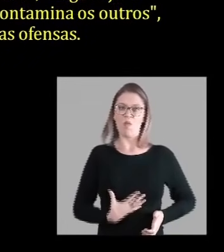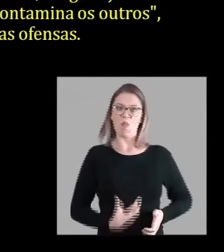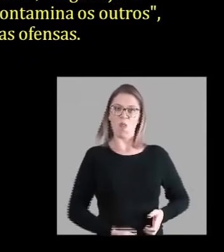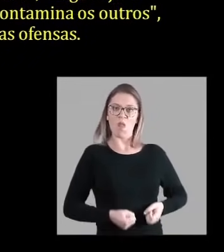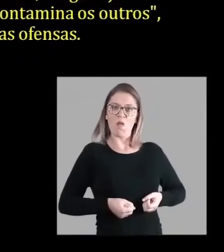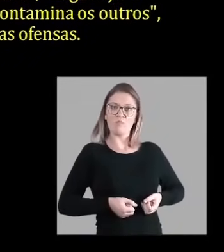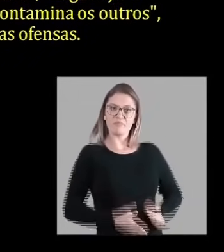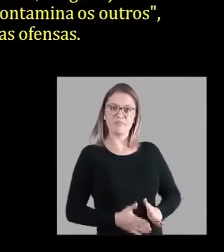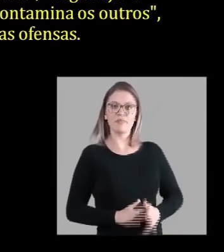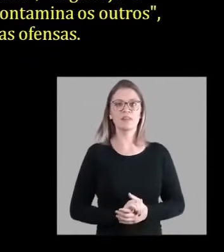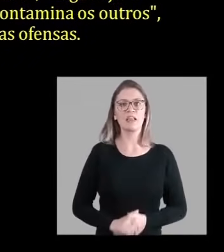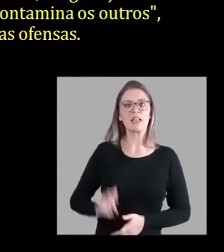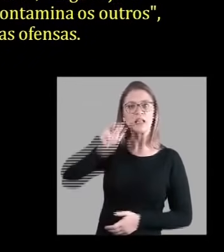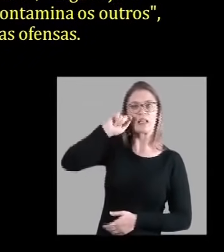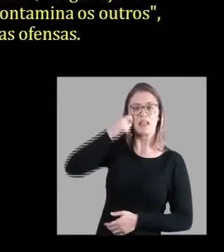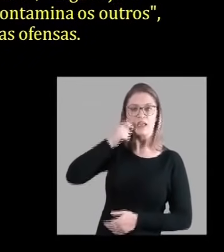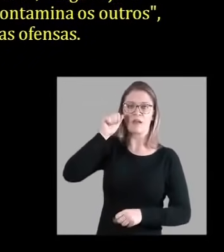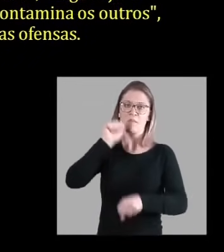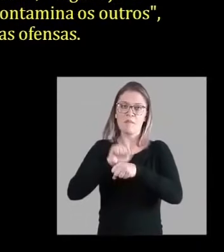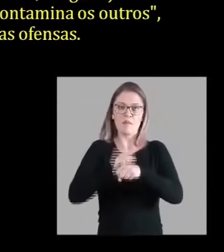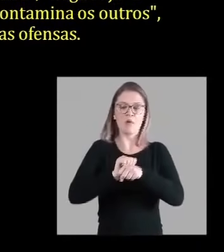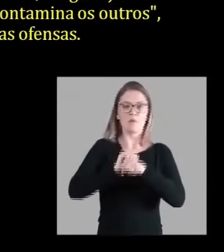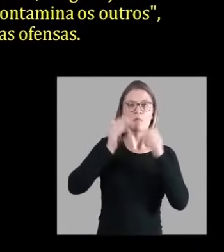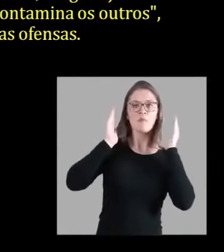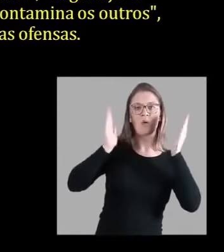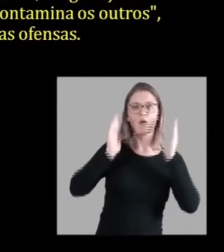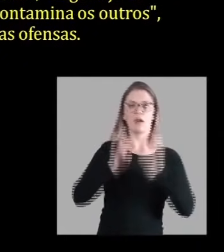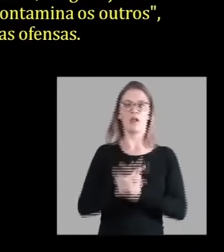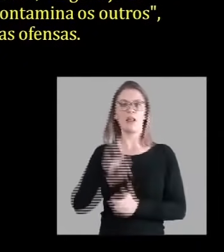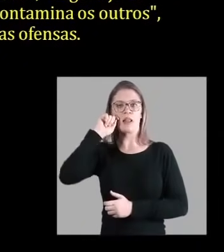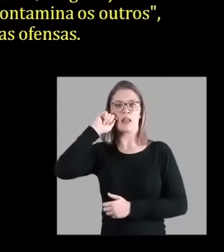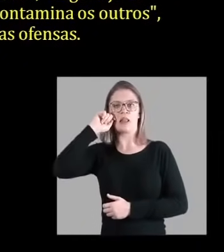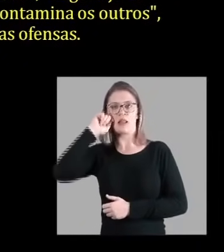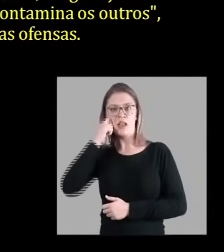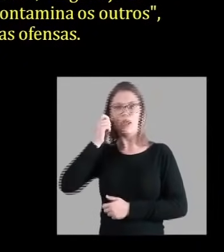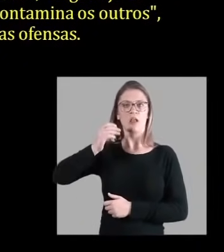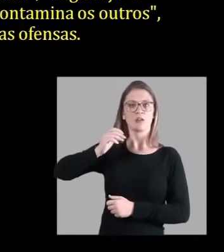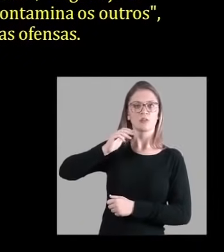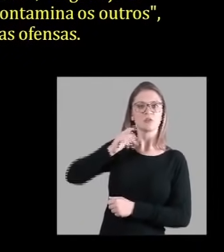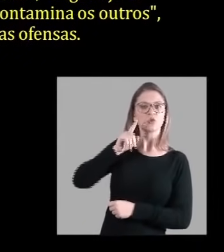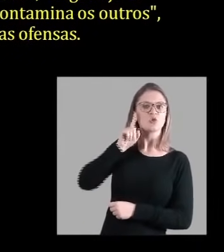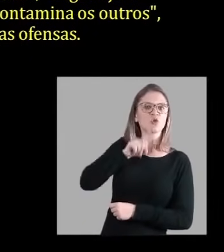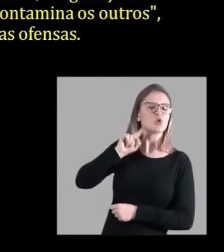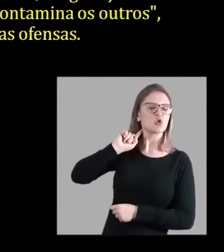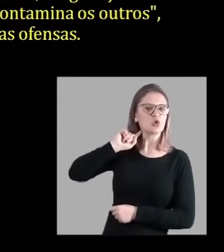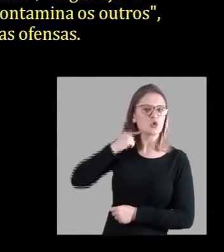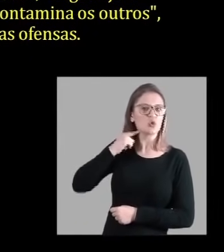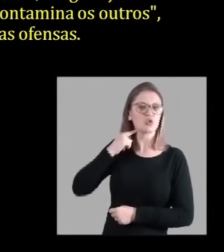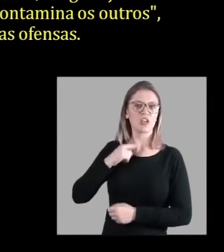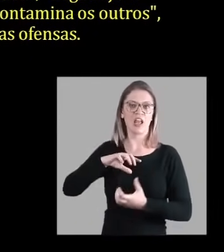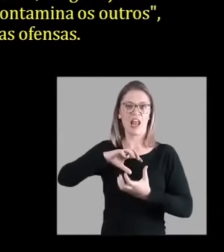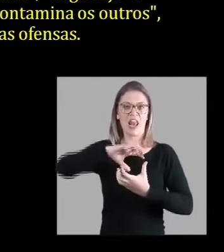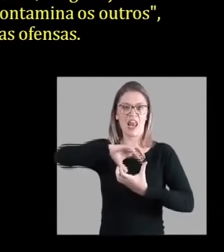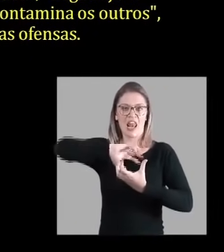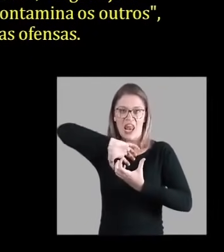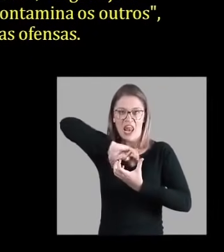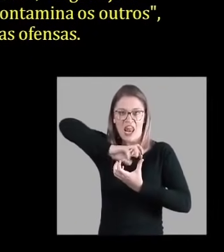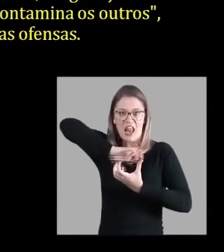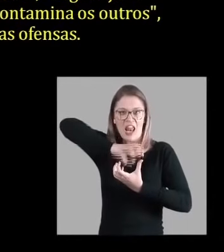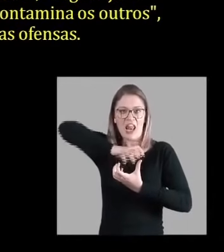modo como vivem. Ele se referia aos alunos como energúmeno, inso, resto de